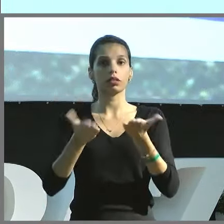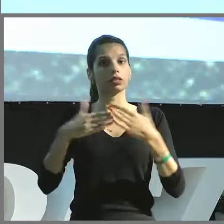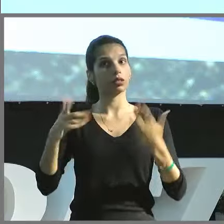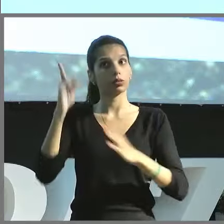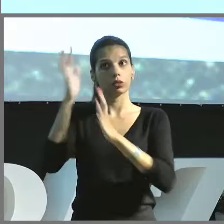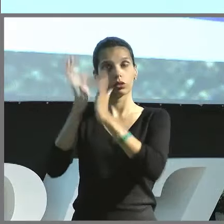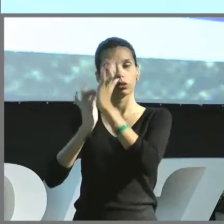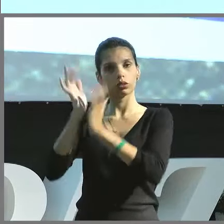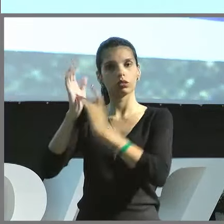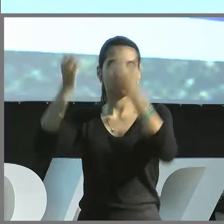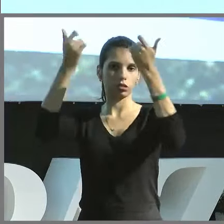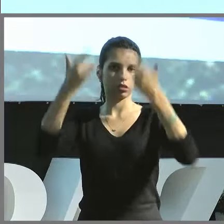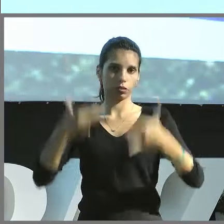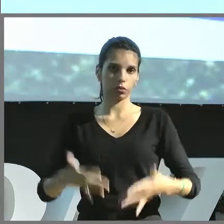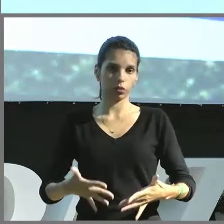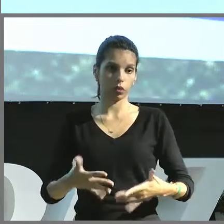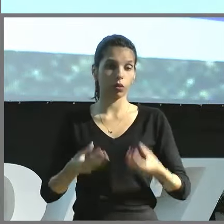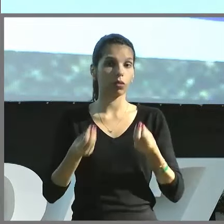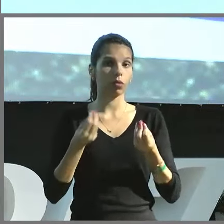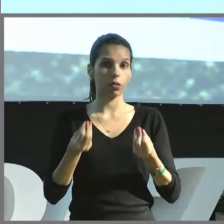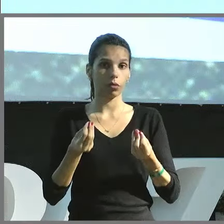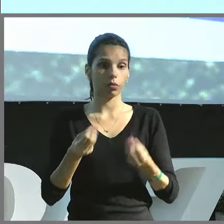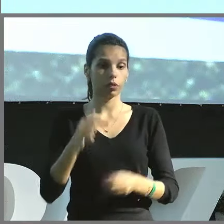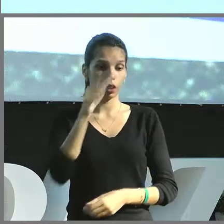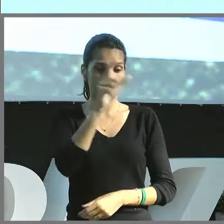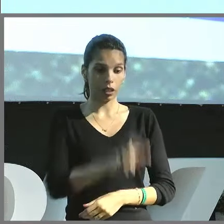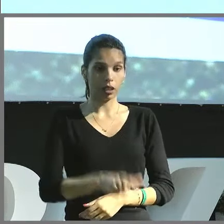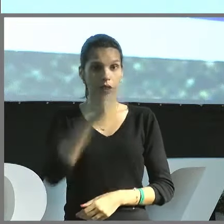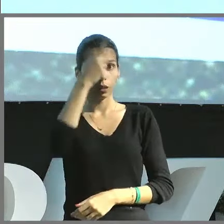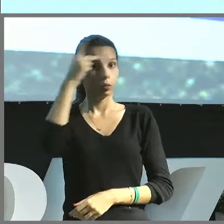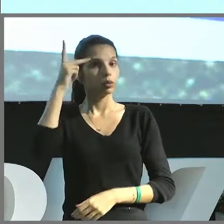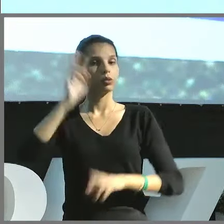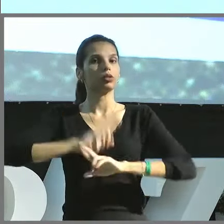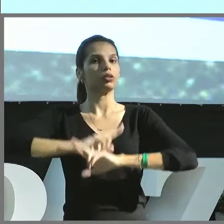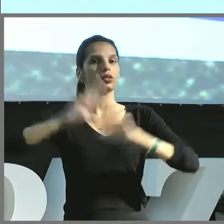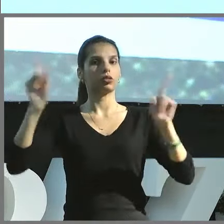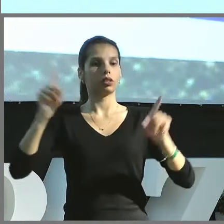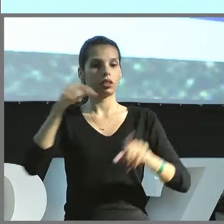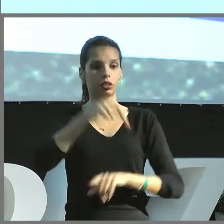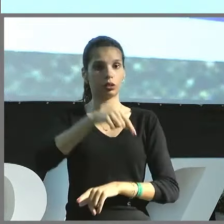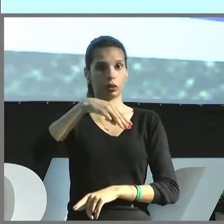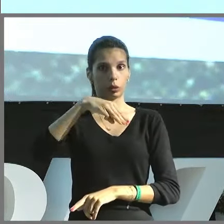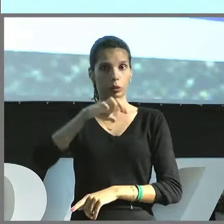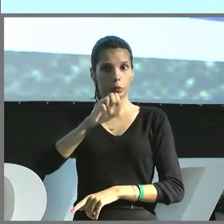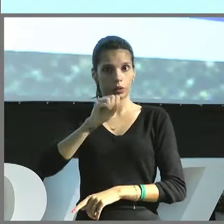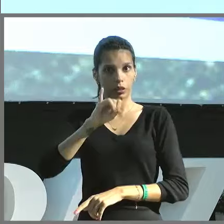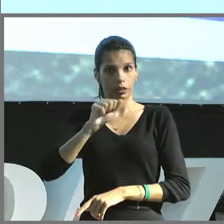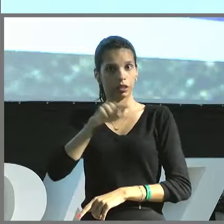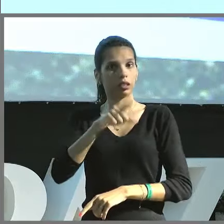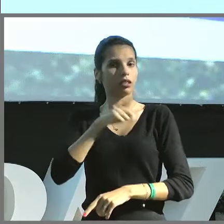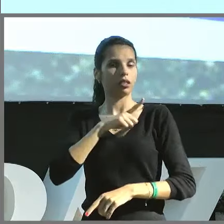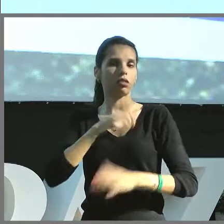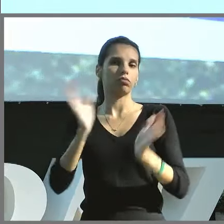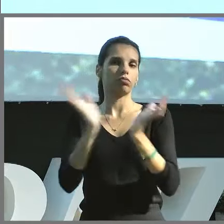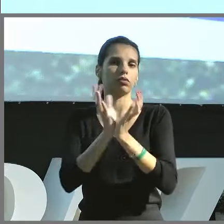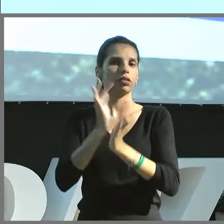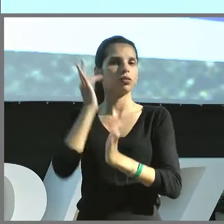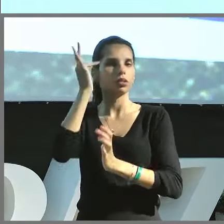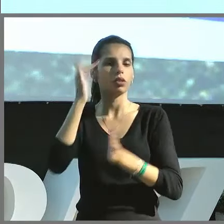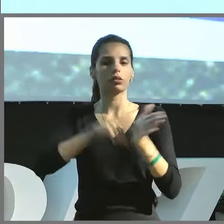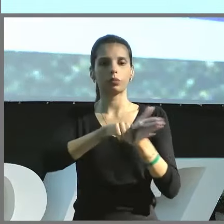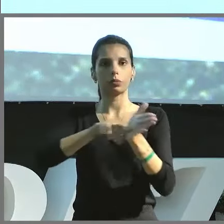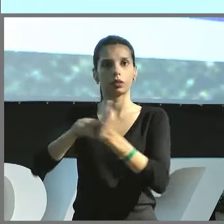fez. Como esse homem incomum, que era cientista, filósofo, esteta, que